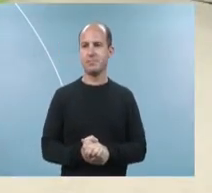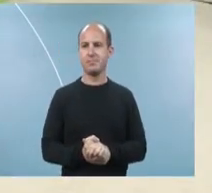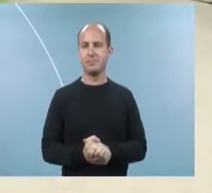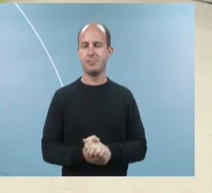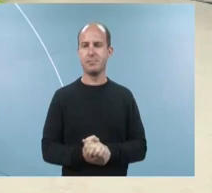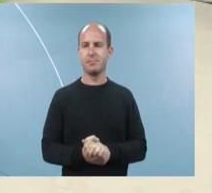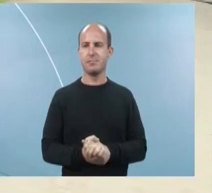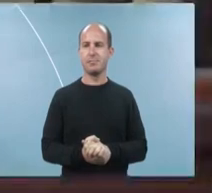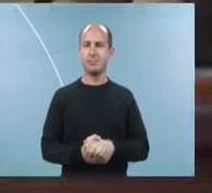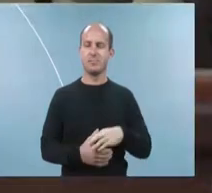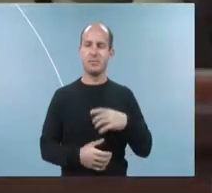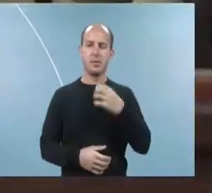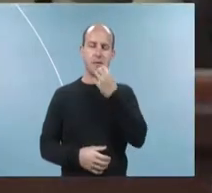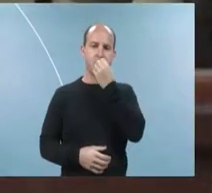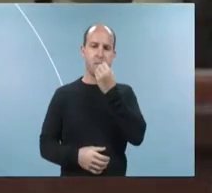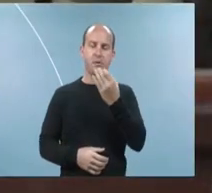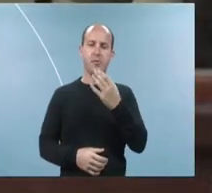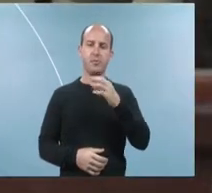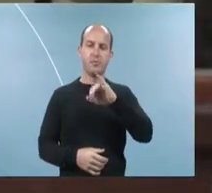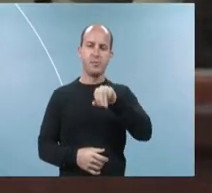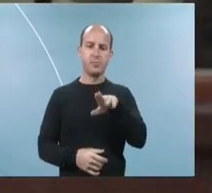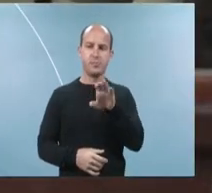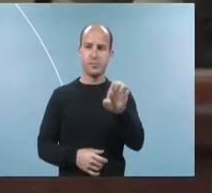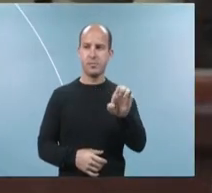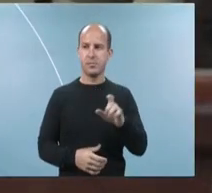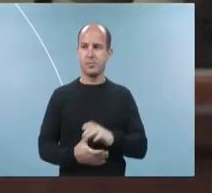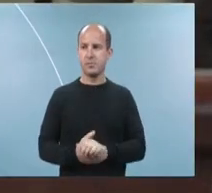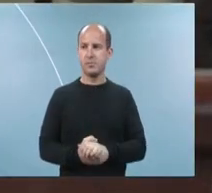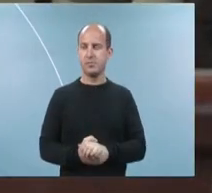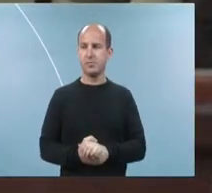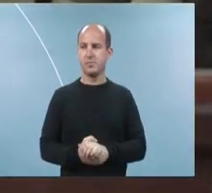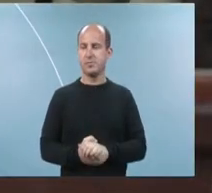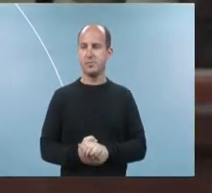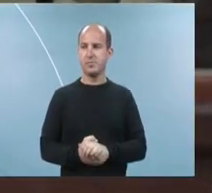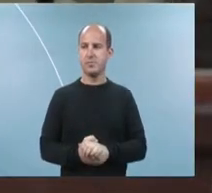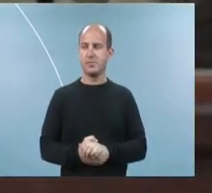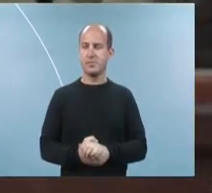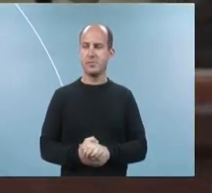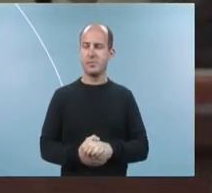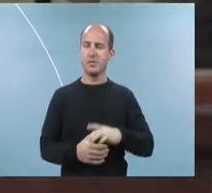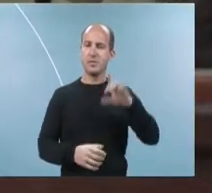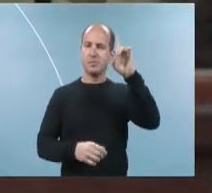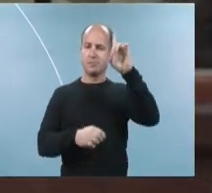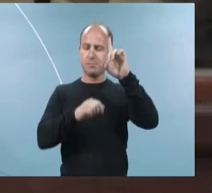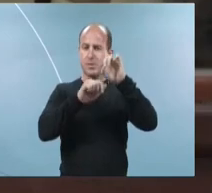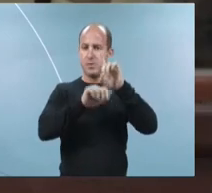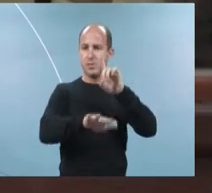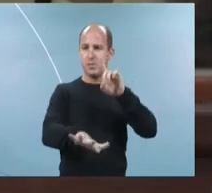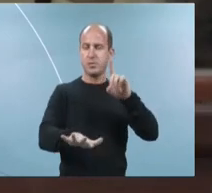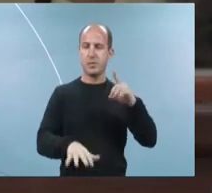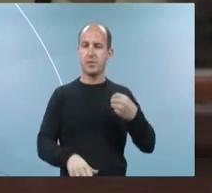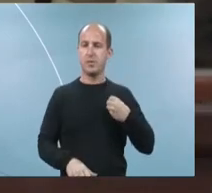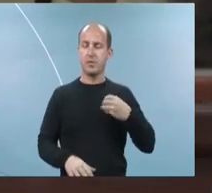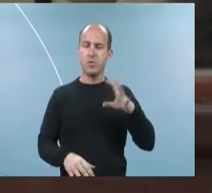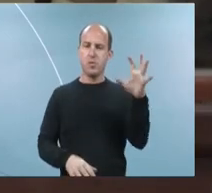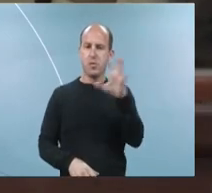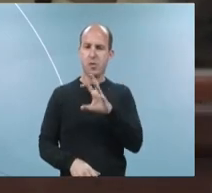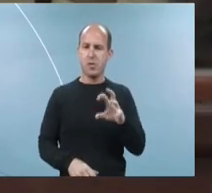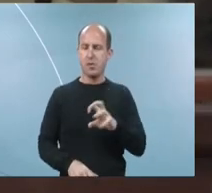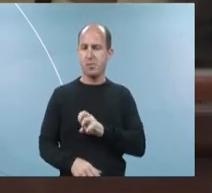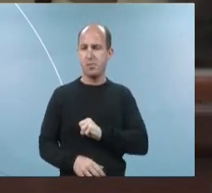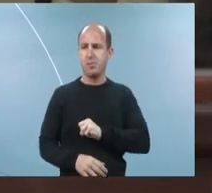Que o nosso bom José, da divindade oriundo, ilumine vossas vidas com raios de amor